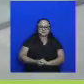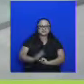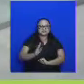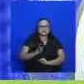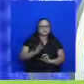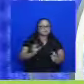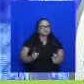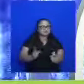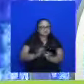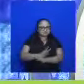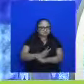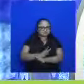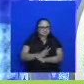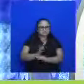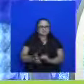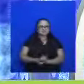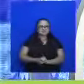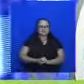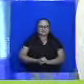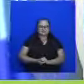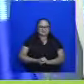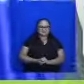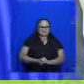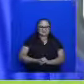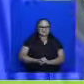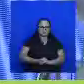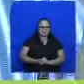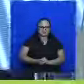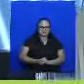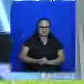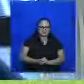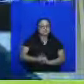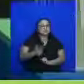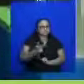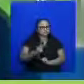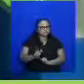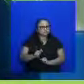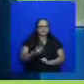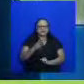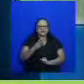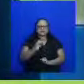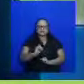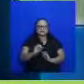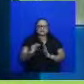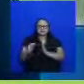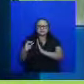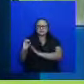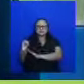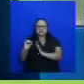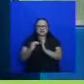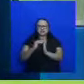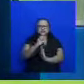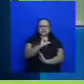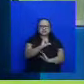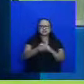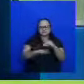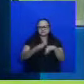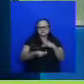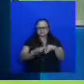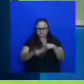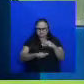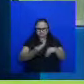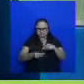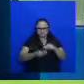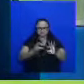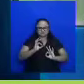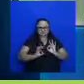Bola posicionada, valendo! E mais uma vez as 10 bolas numeradas de 0 a 9 girando, sendo embaralhadas